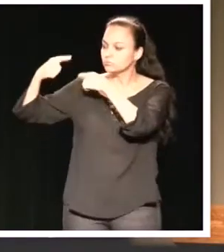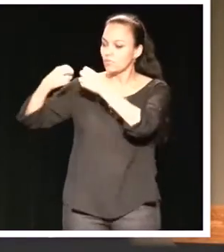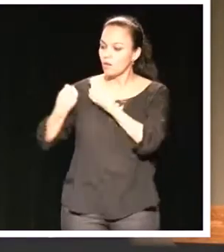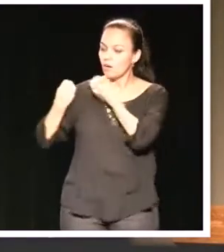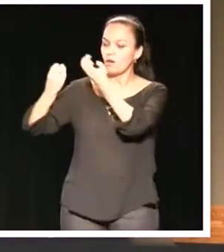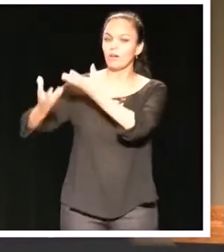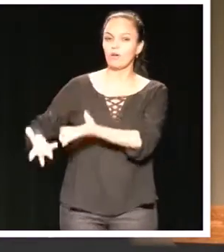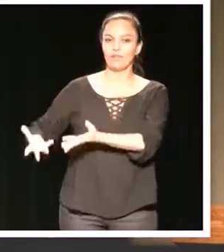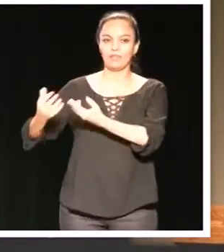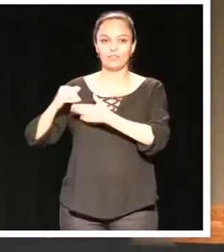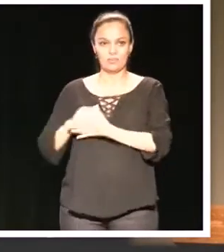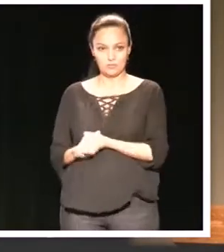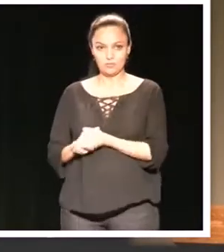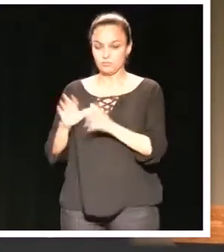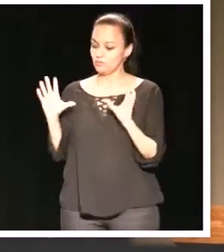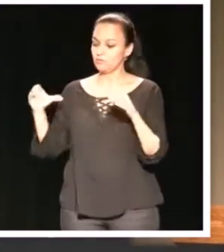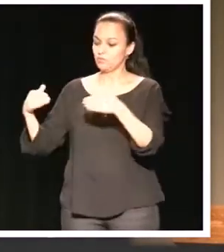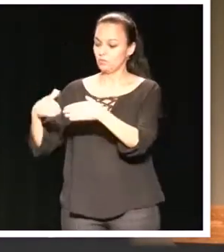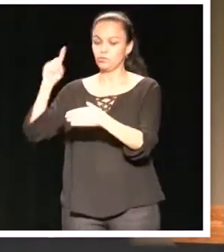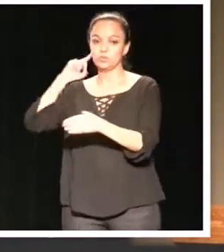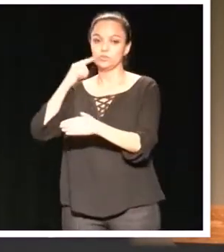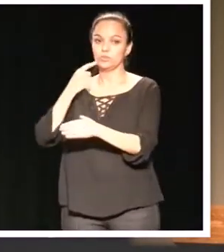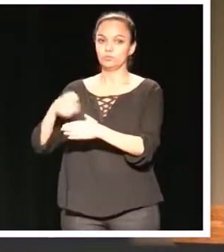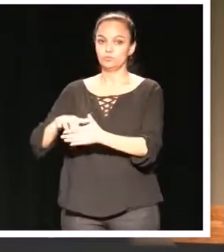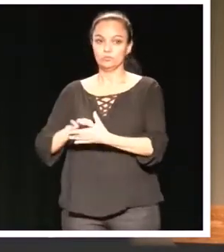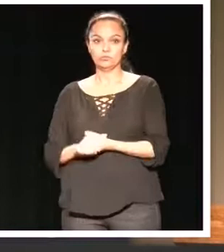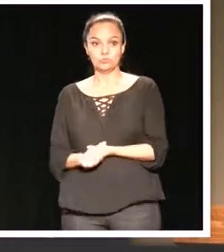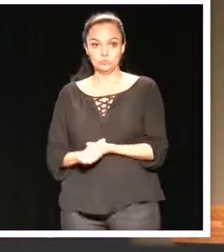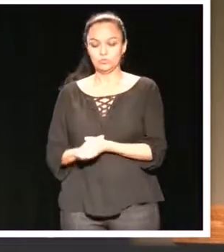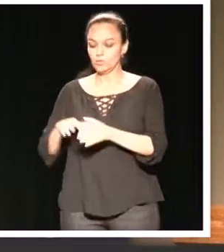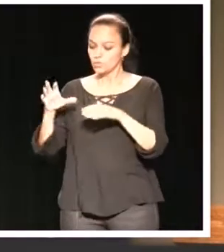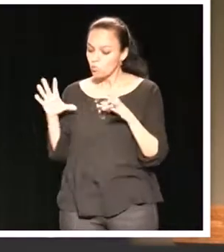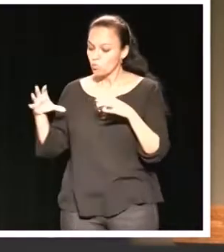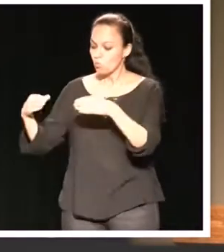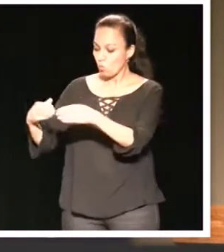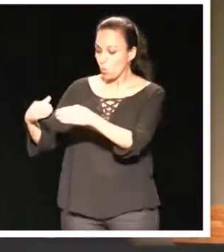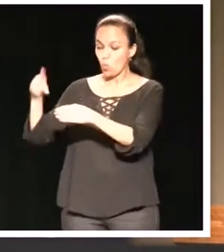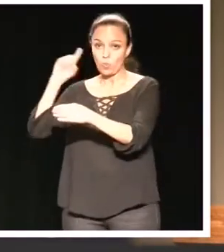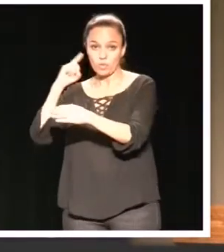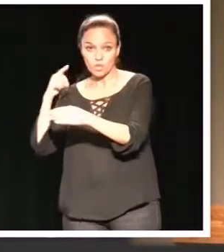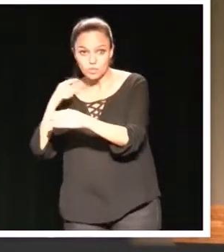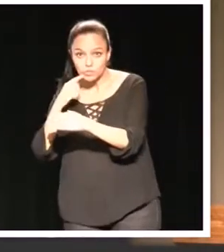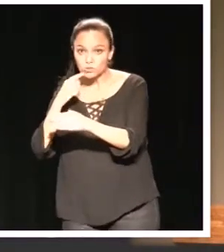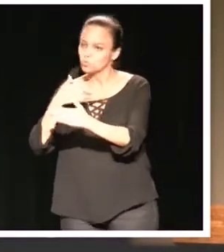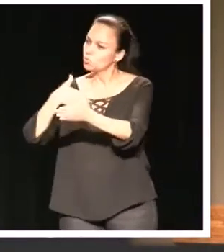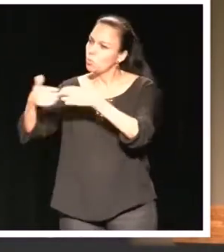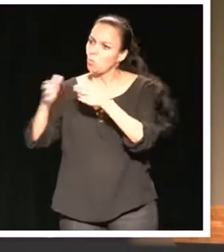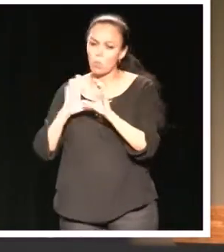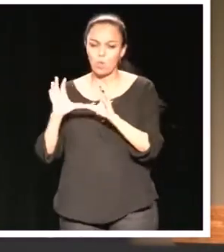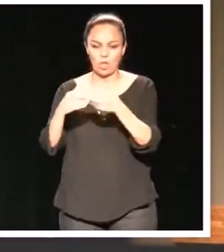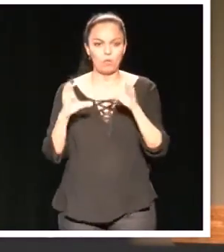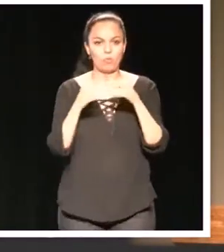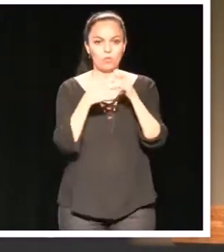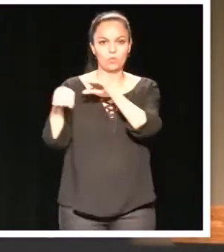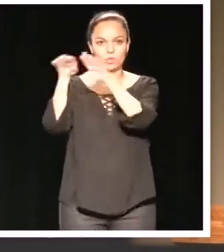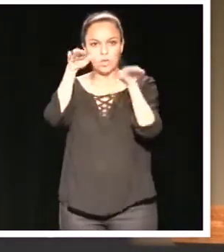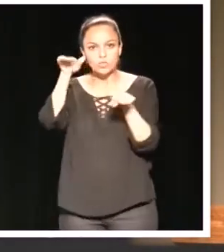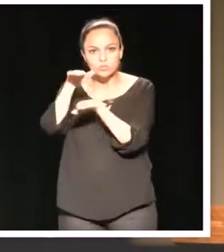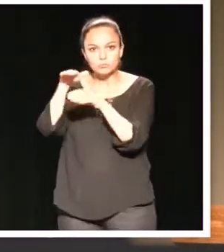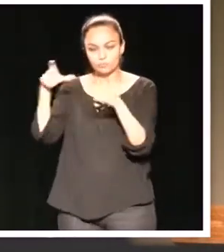às comunidades surdas. As comunidades surdas, como todas as comunidades minoritárias, têm uma